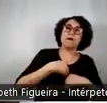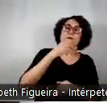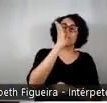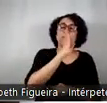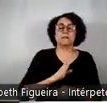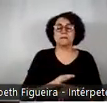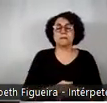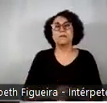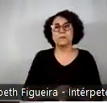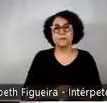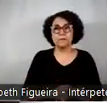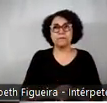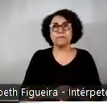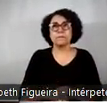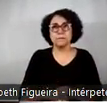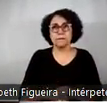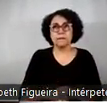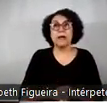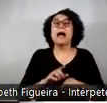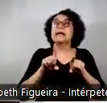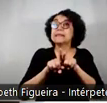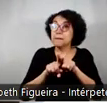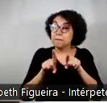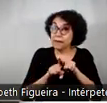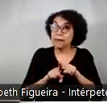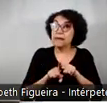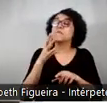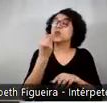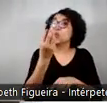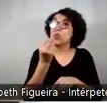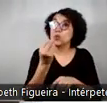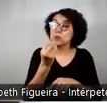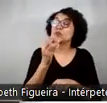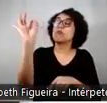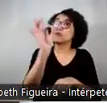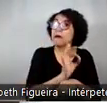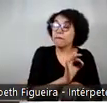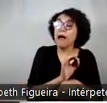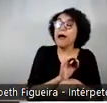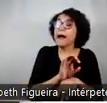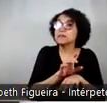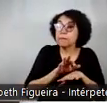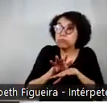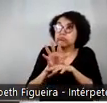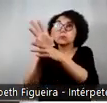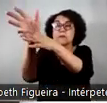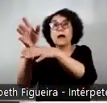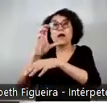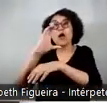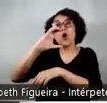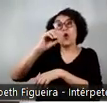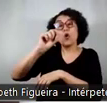muito massiva também de pessoas venezuelanas na Colômbia, por estar mais próxima ainda territorialmente.